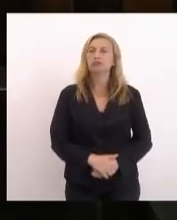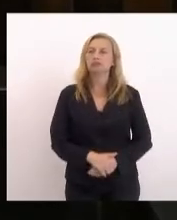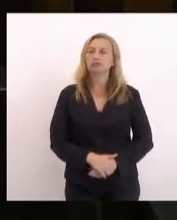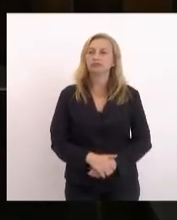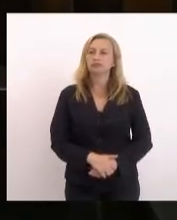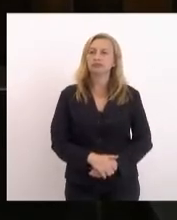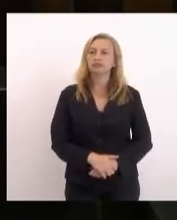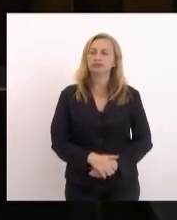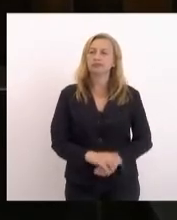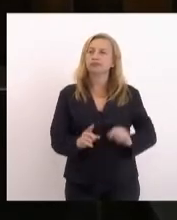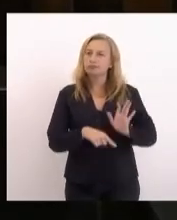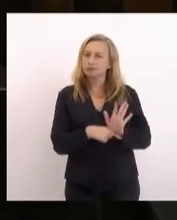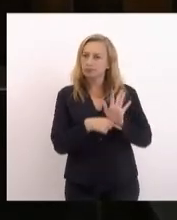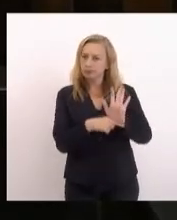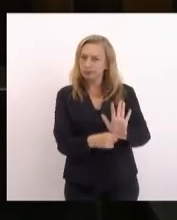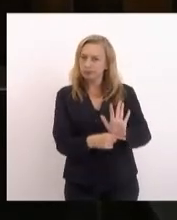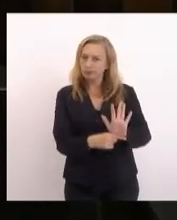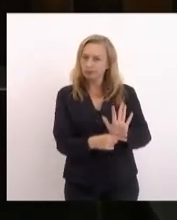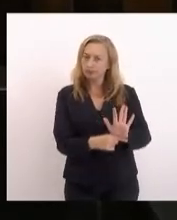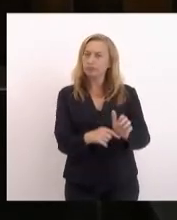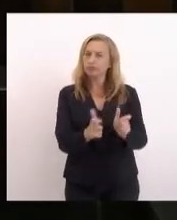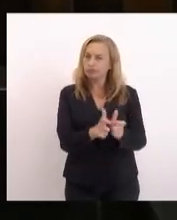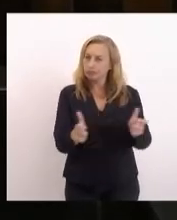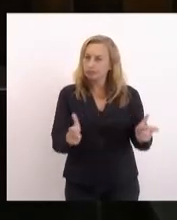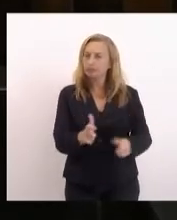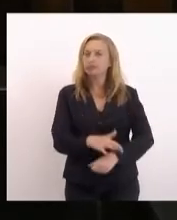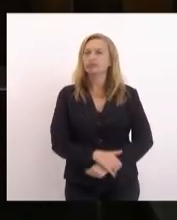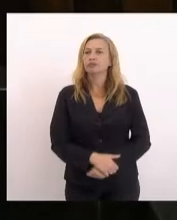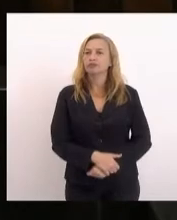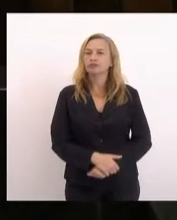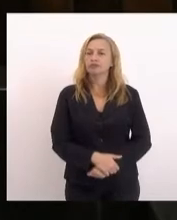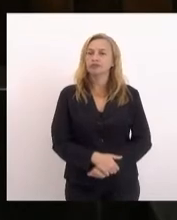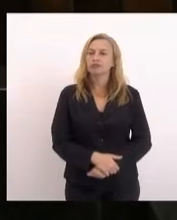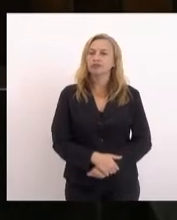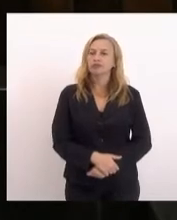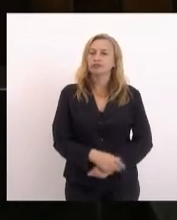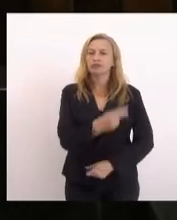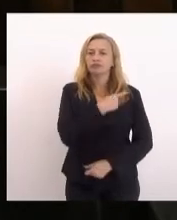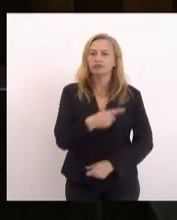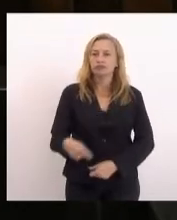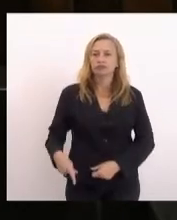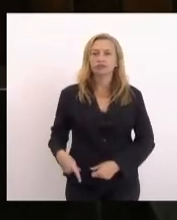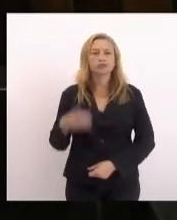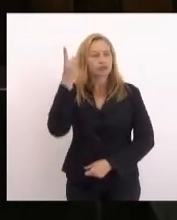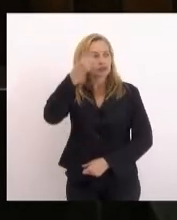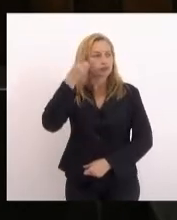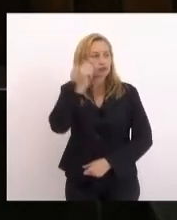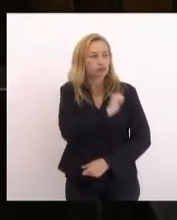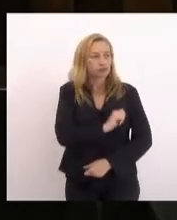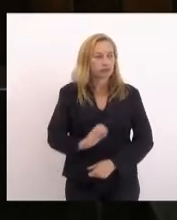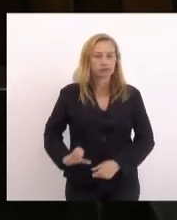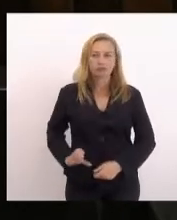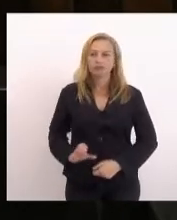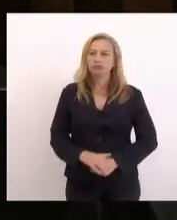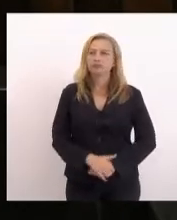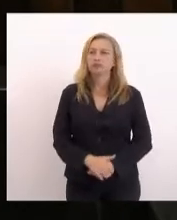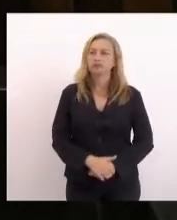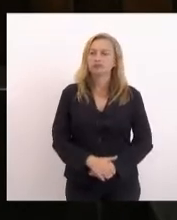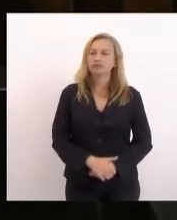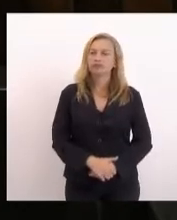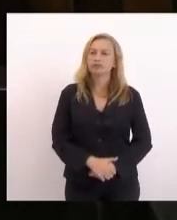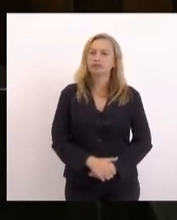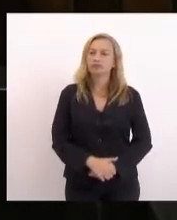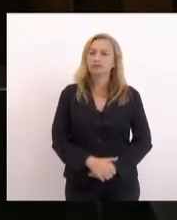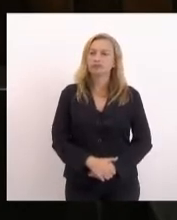uma contribuição imensa sob a presidência do deputado André Siciliano, quer